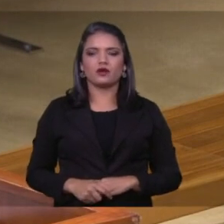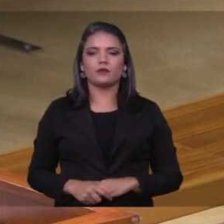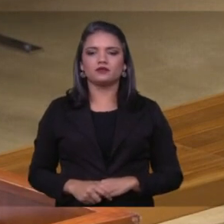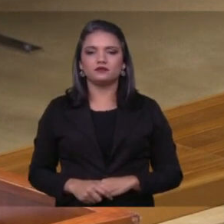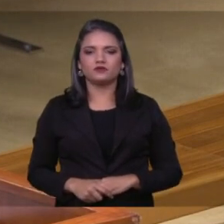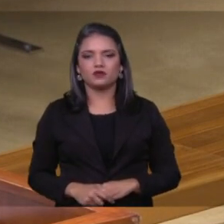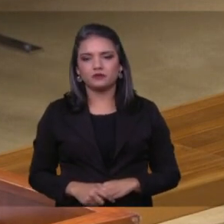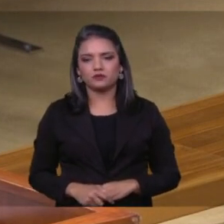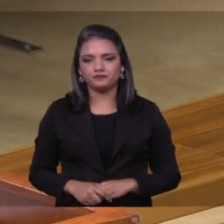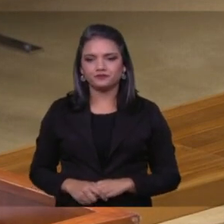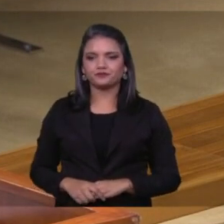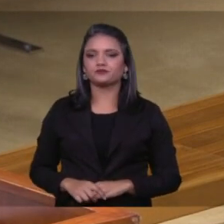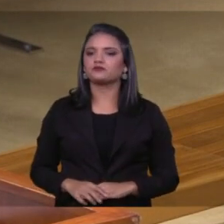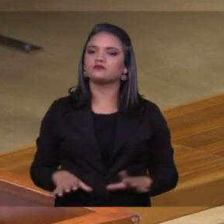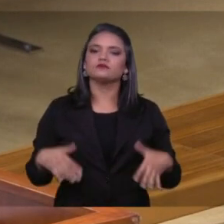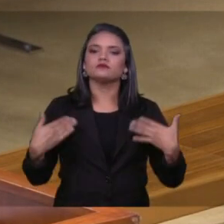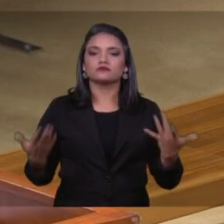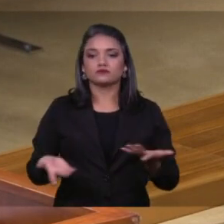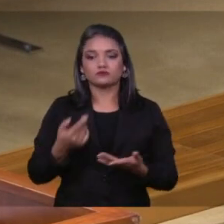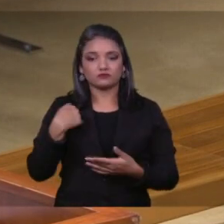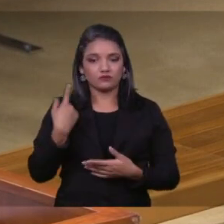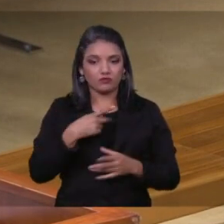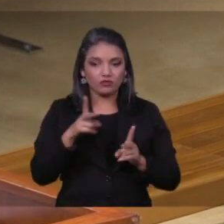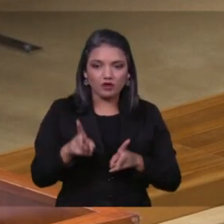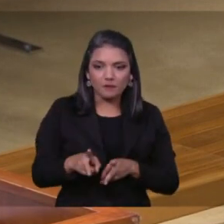como foi dito, já se observa uma tendência de melhora na situação.